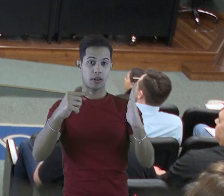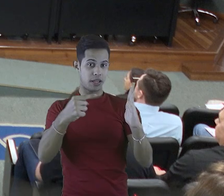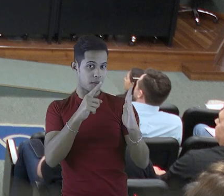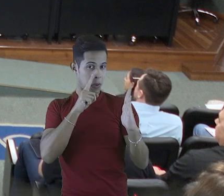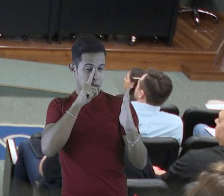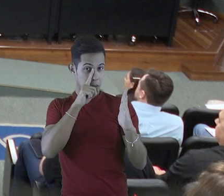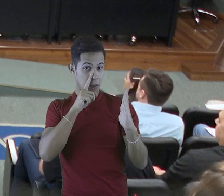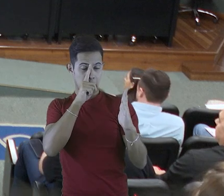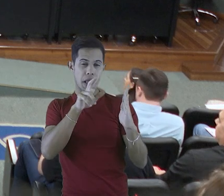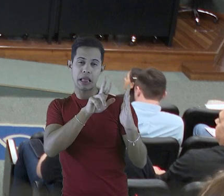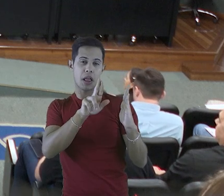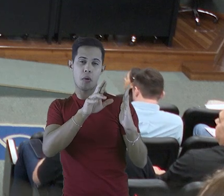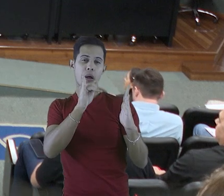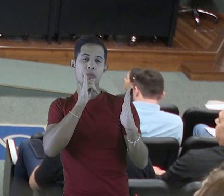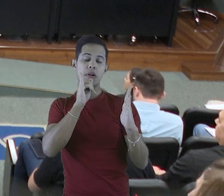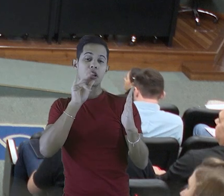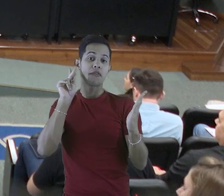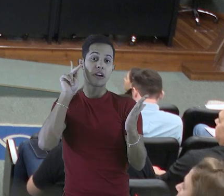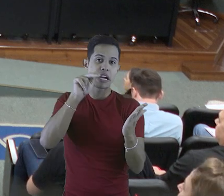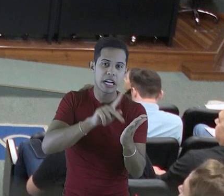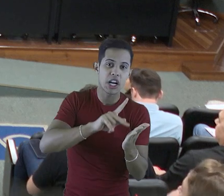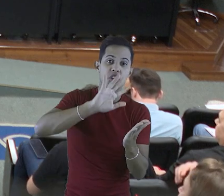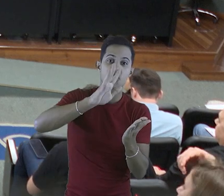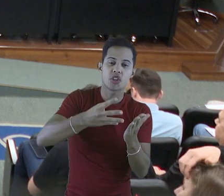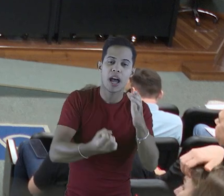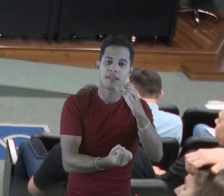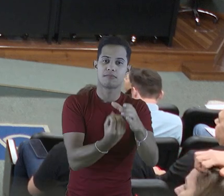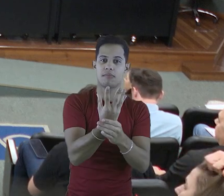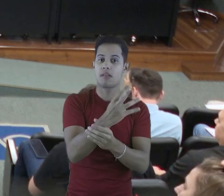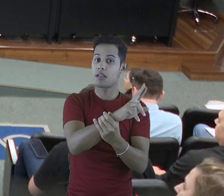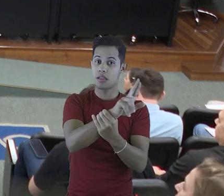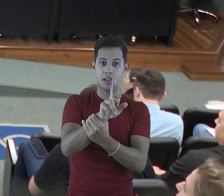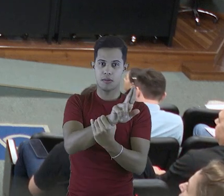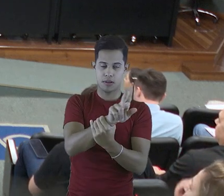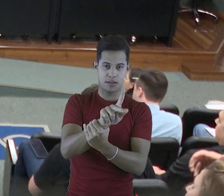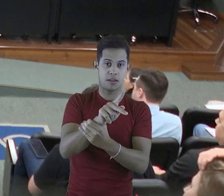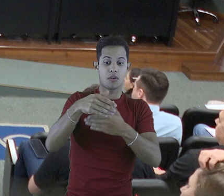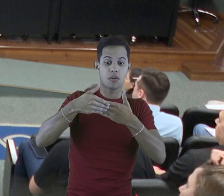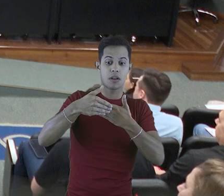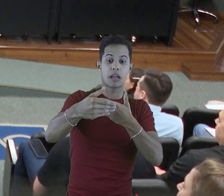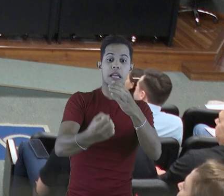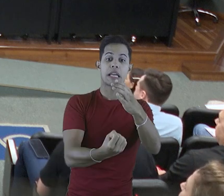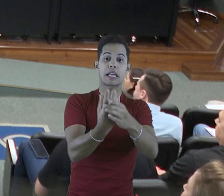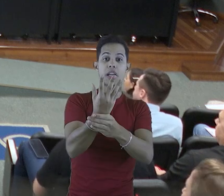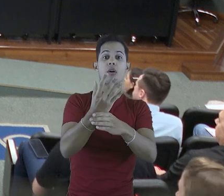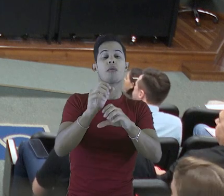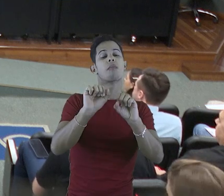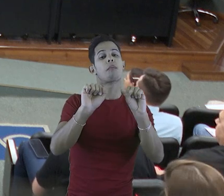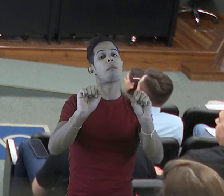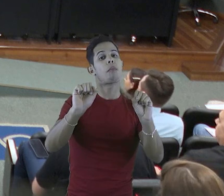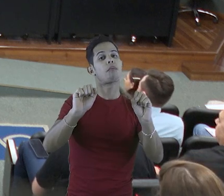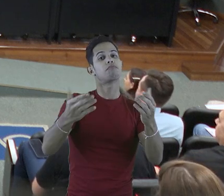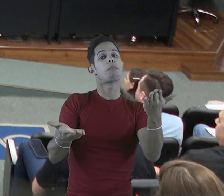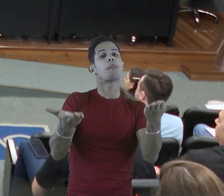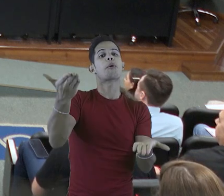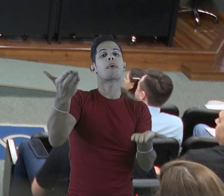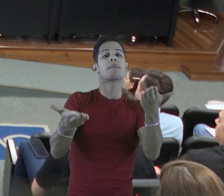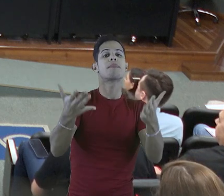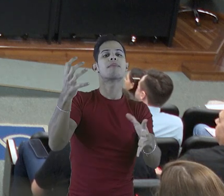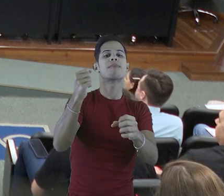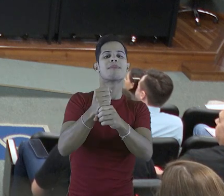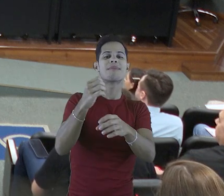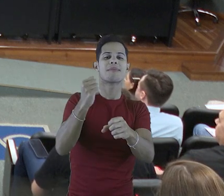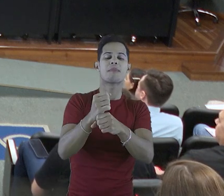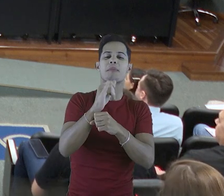não é uma matriz daquilo que já se materializou. O que se materializou pode servir como probabilidade. Ah,